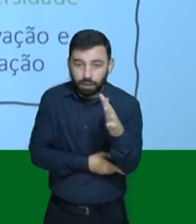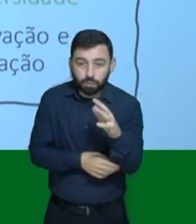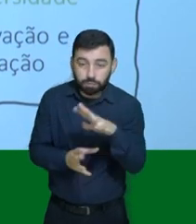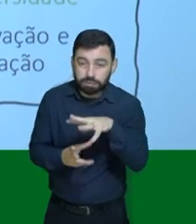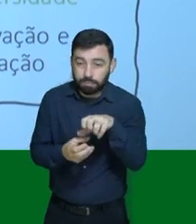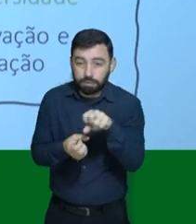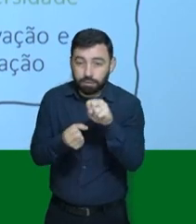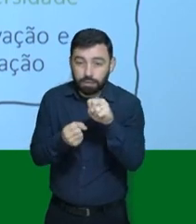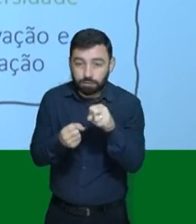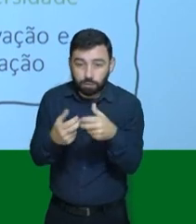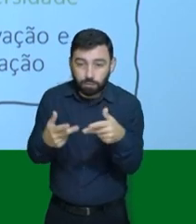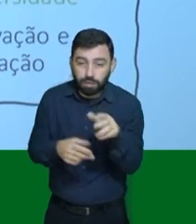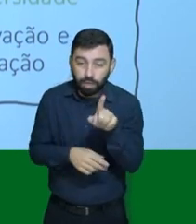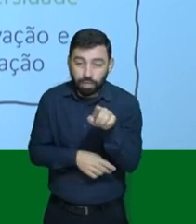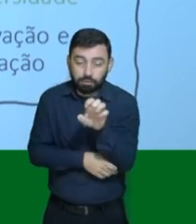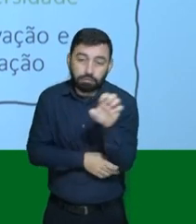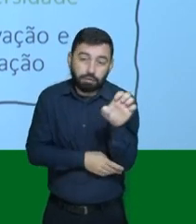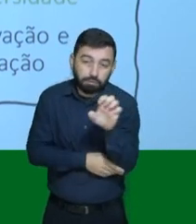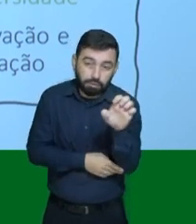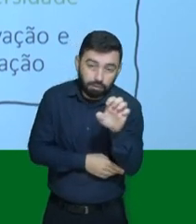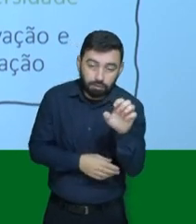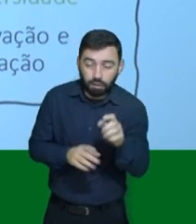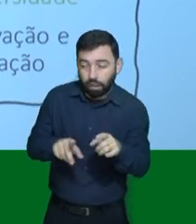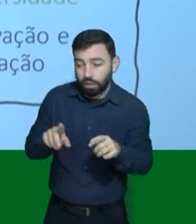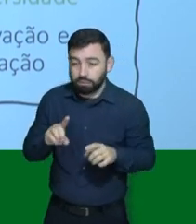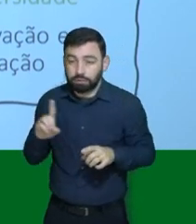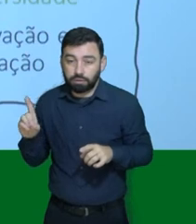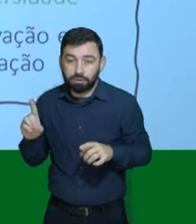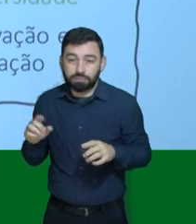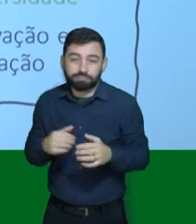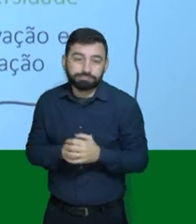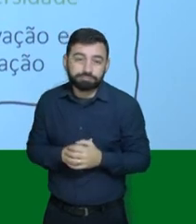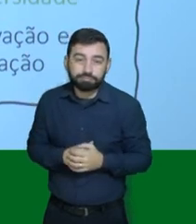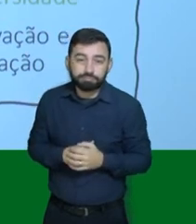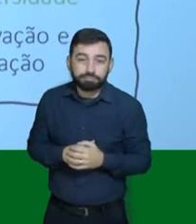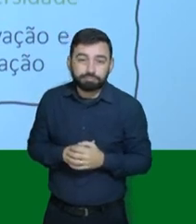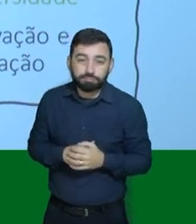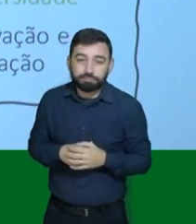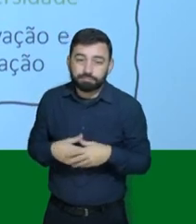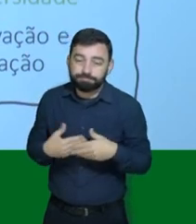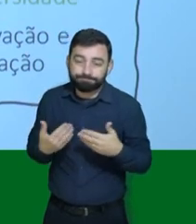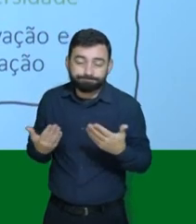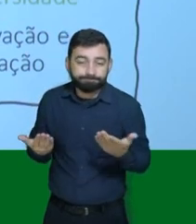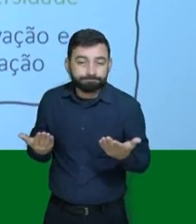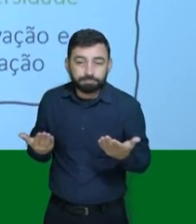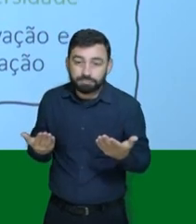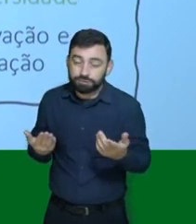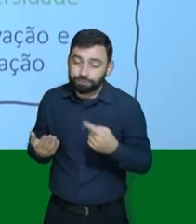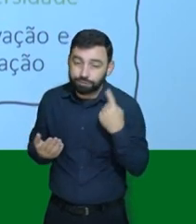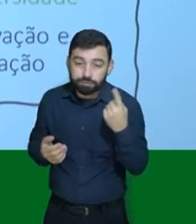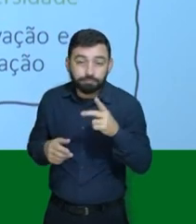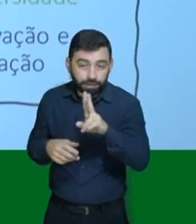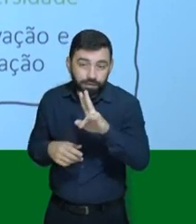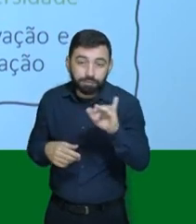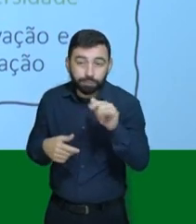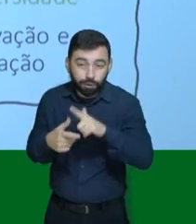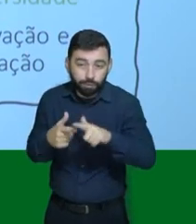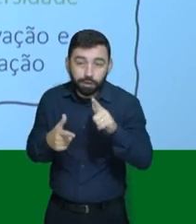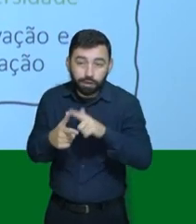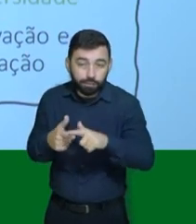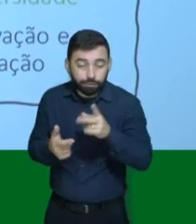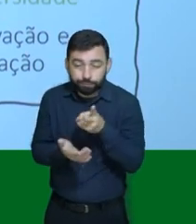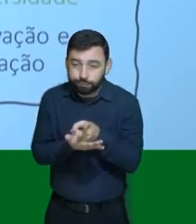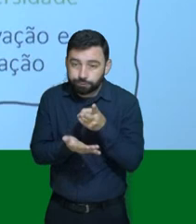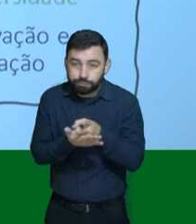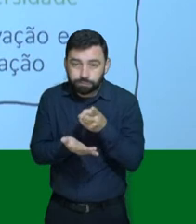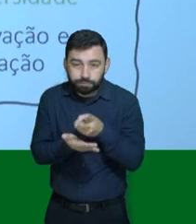de sustentabilidade é de esquerda, e aí não sei o que é de direita. Olha, gente, a gente vai se matar e